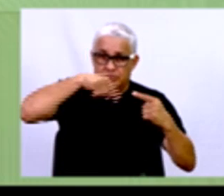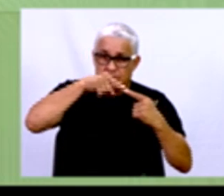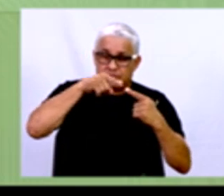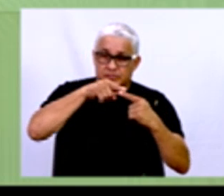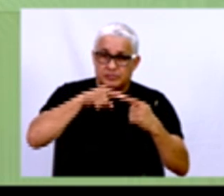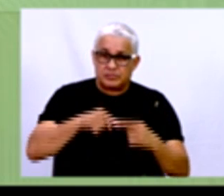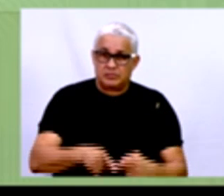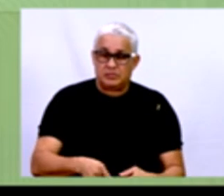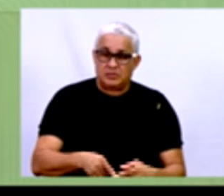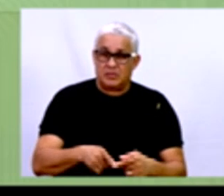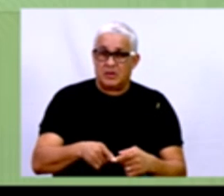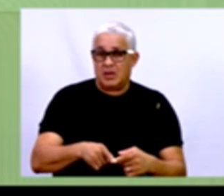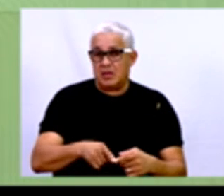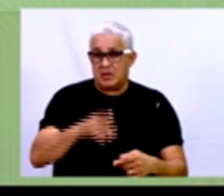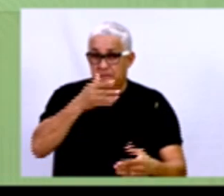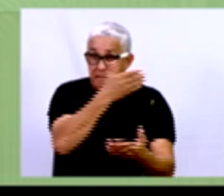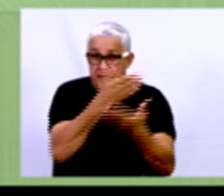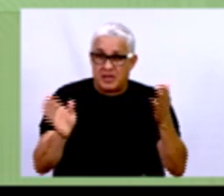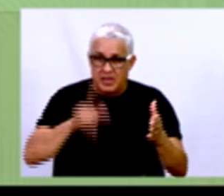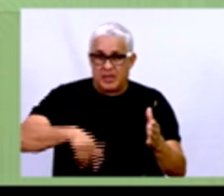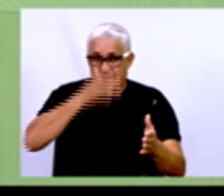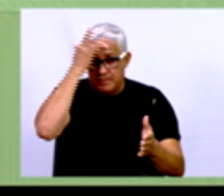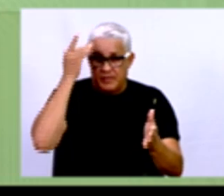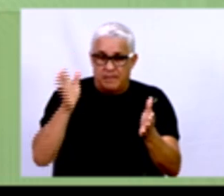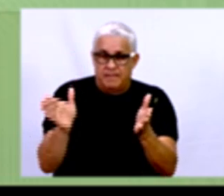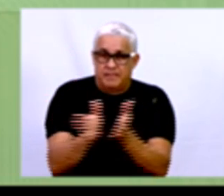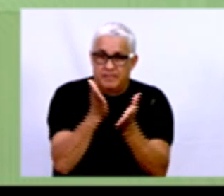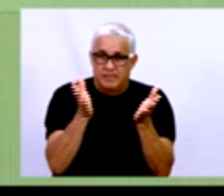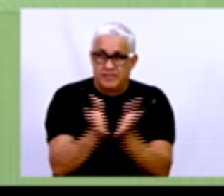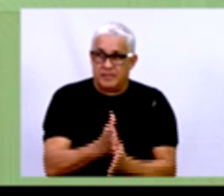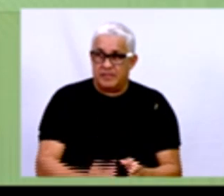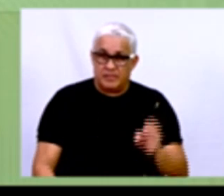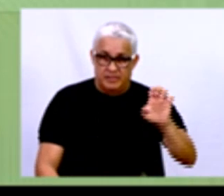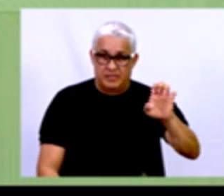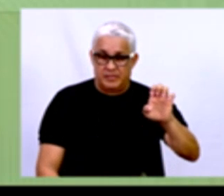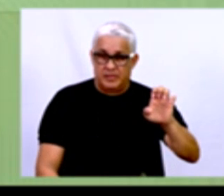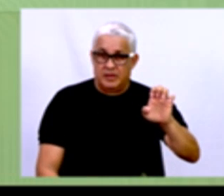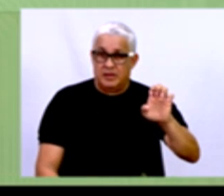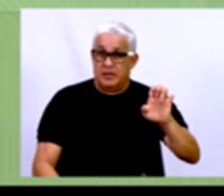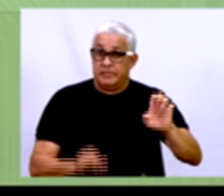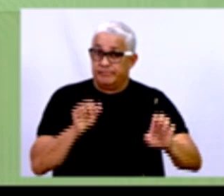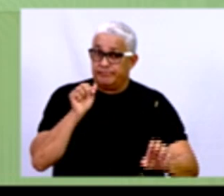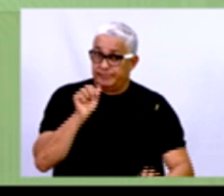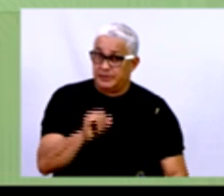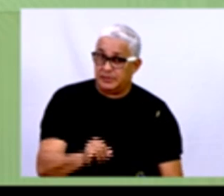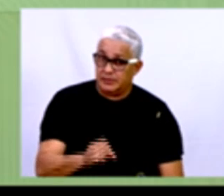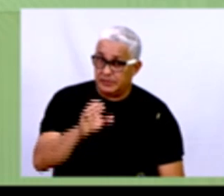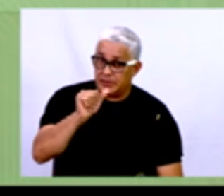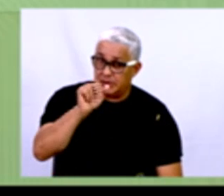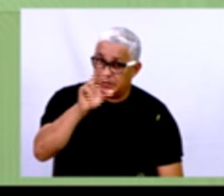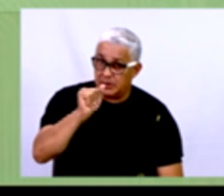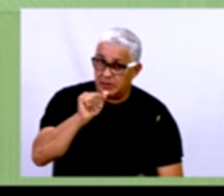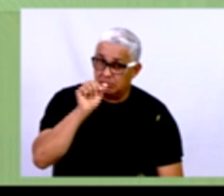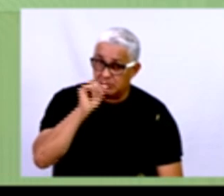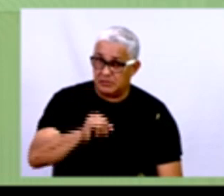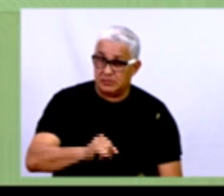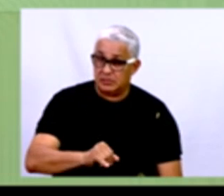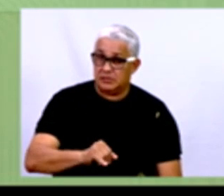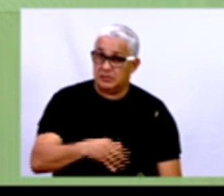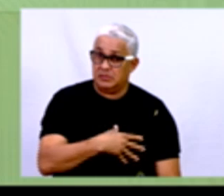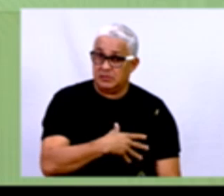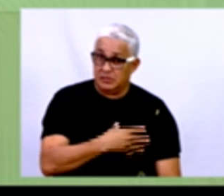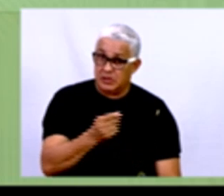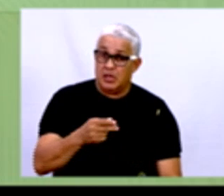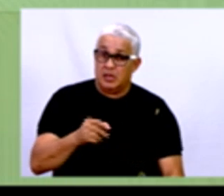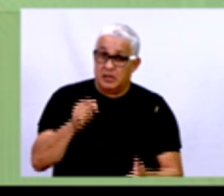quem dança é o pobre. Letra E. Cara, se tipo assim, seu filho escrever como fala, ele tá